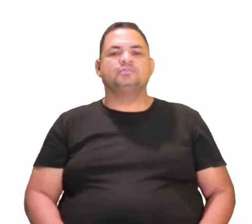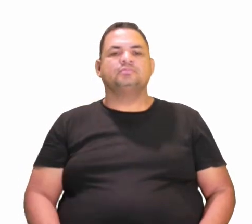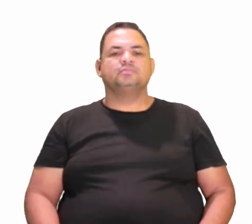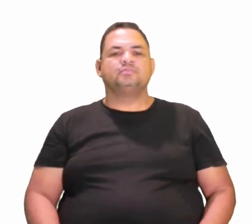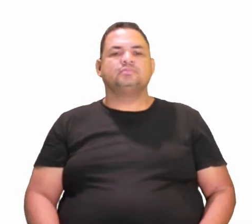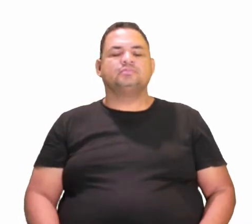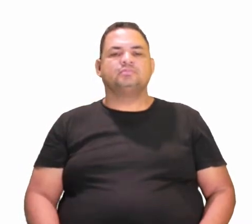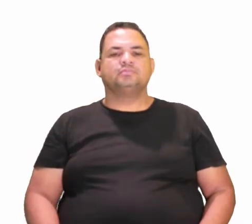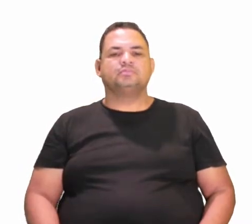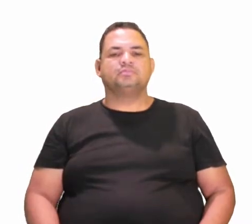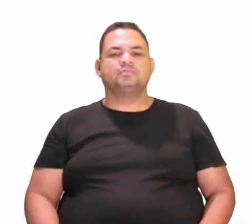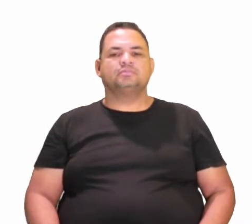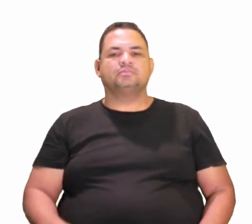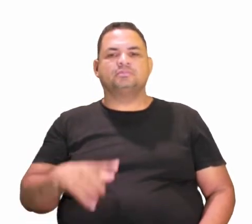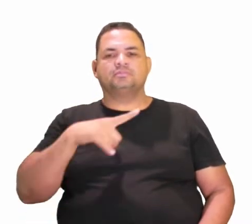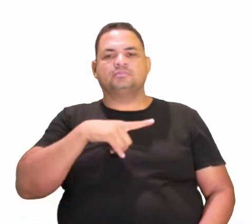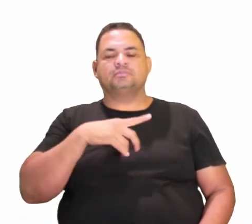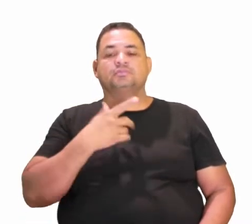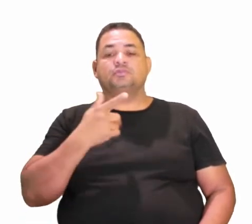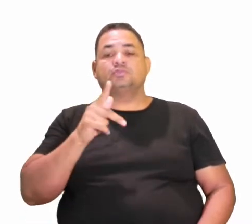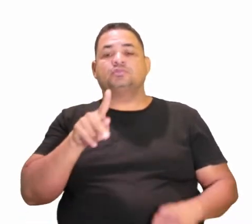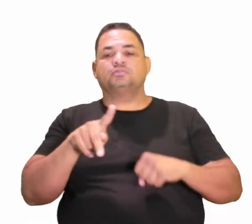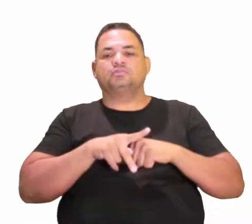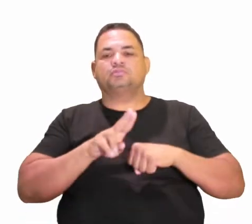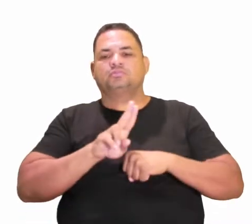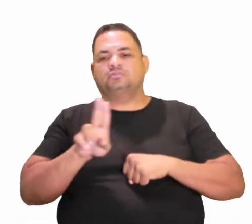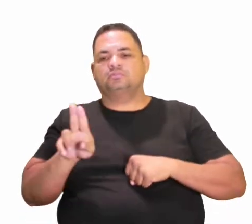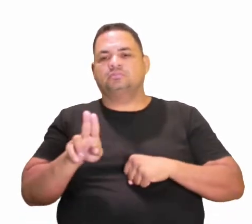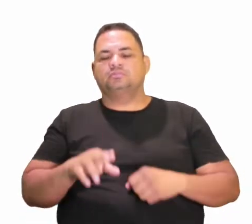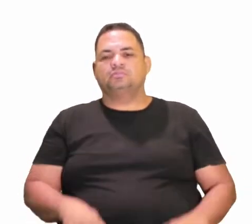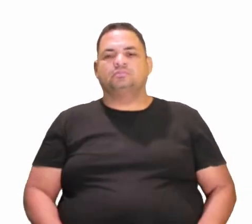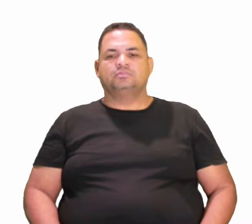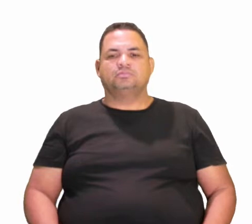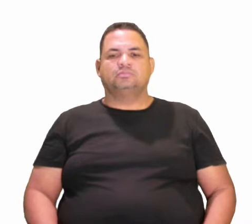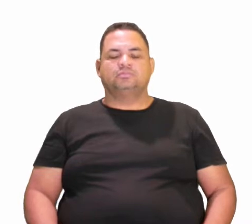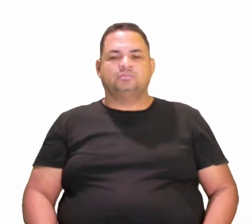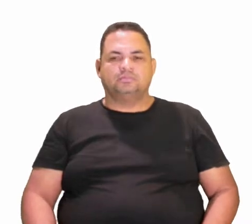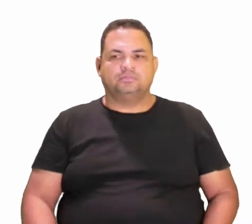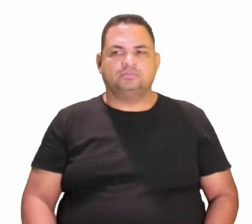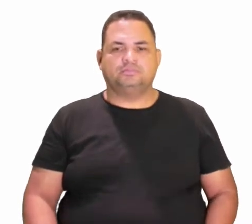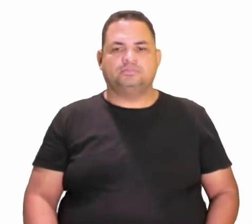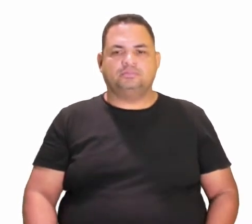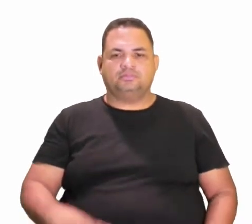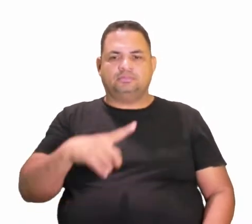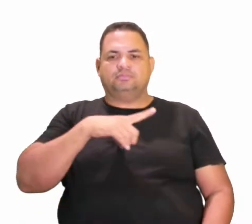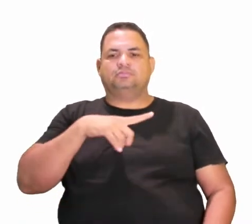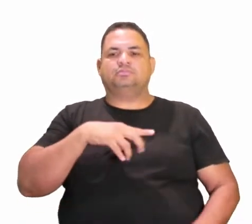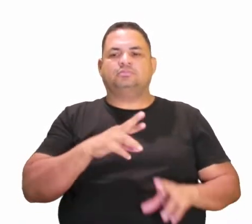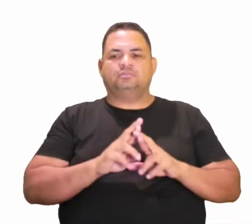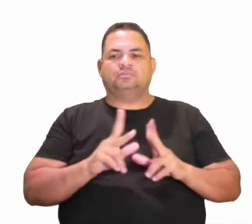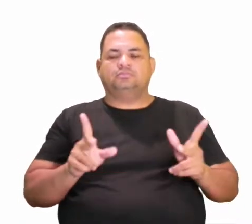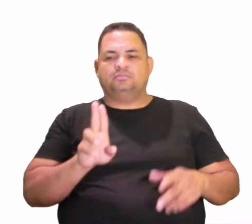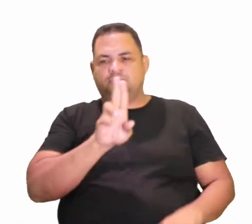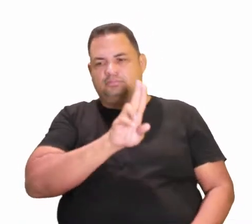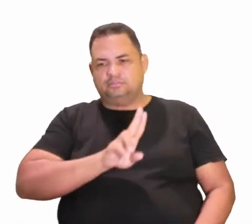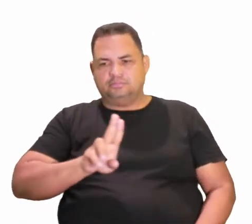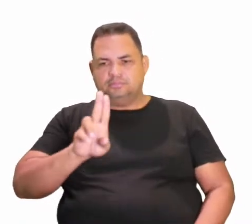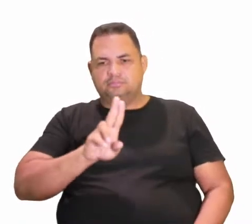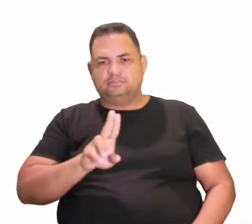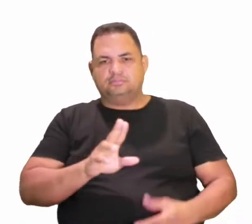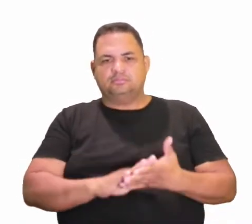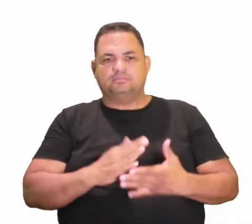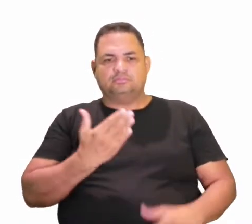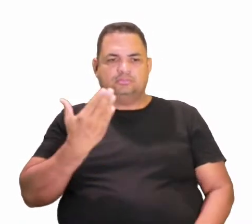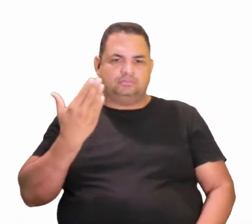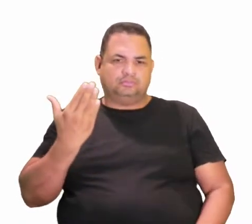aunt. Aí agora eu já tenho um outro pronome demonstrativo. Tô com that. Tem uma diferença entre usar o